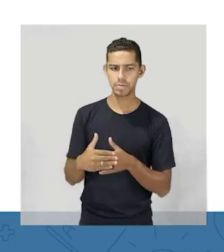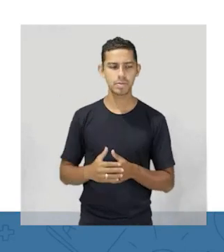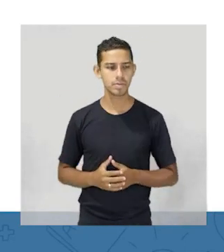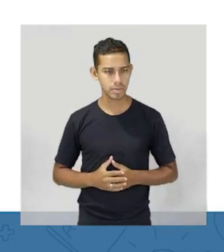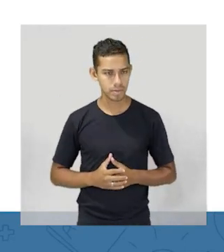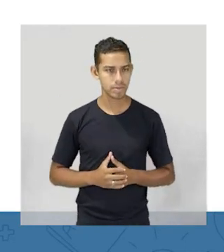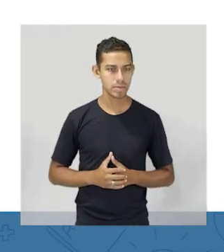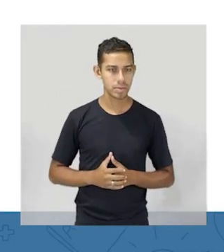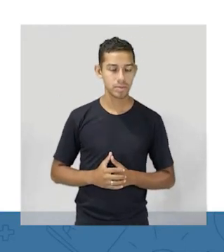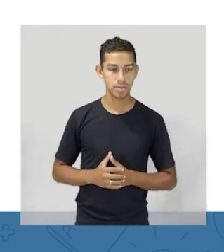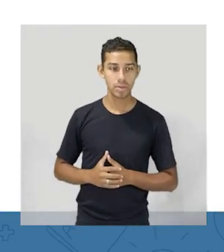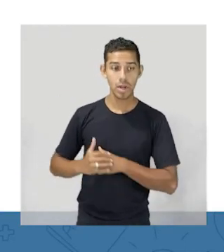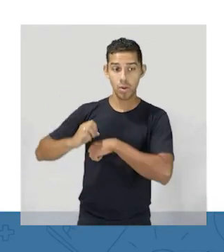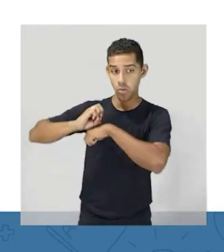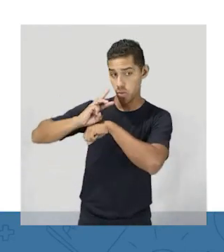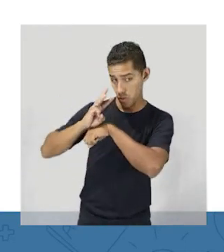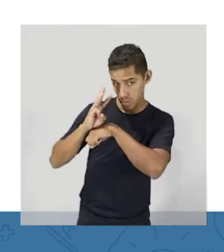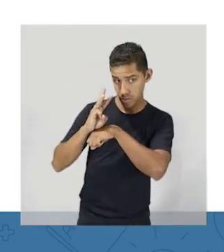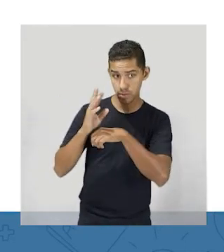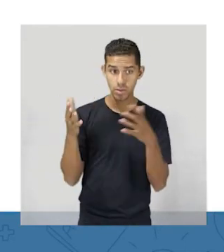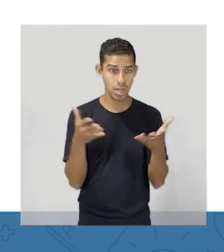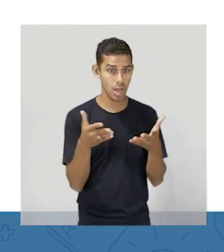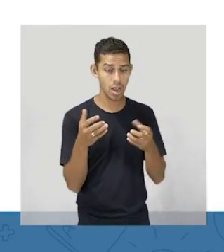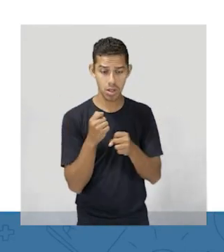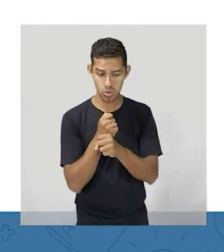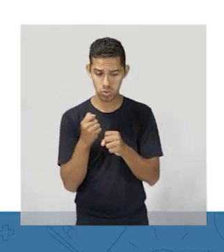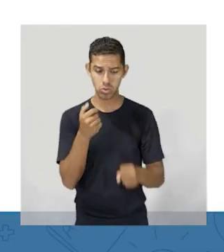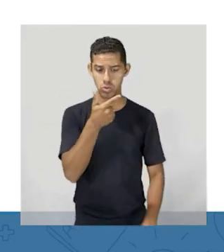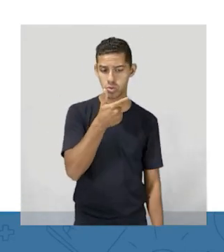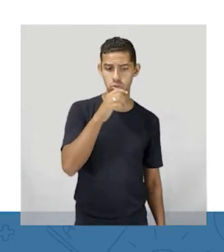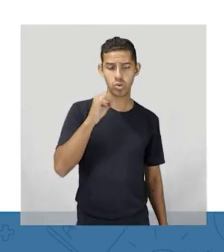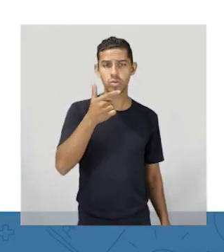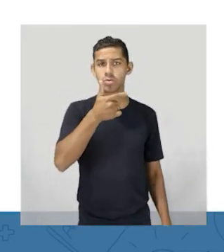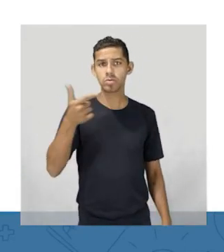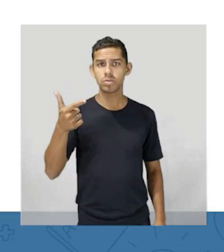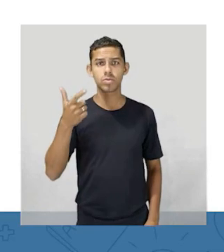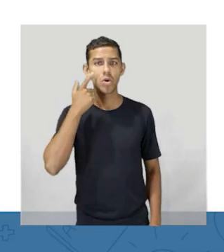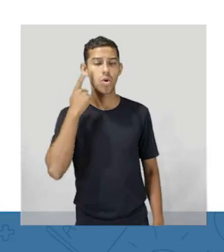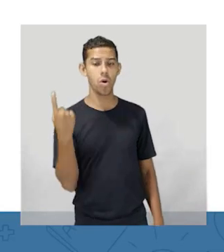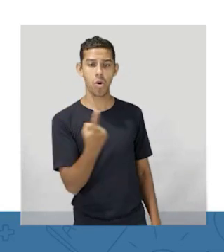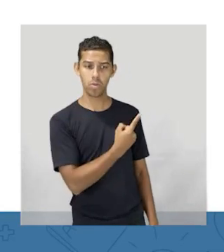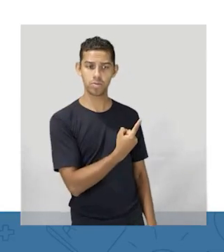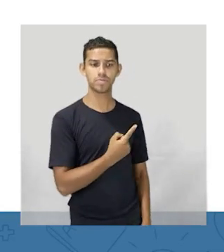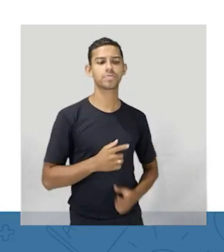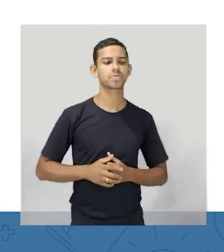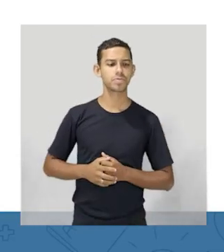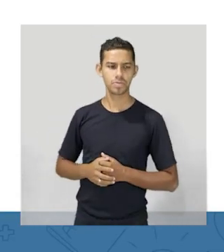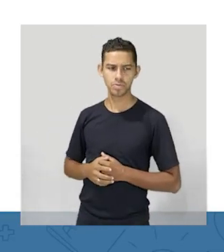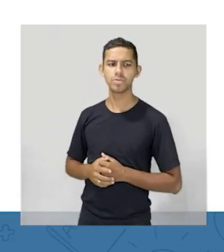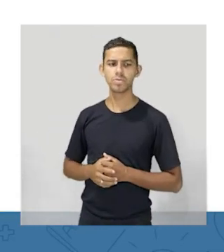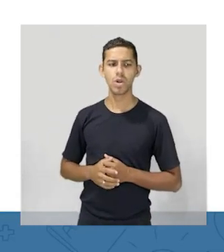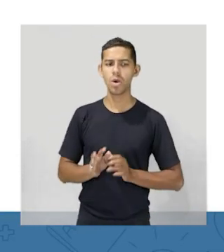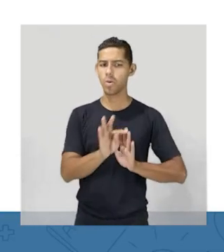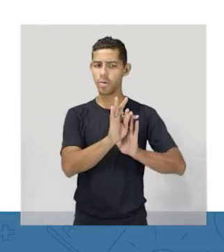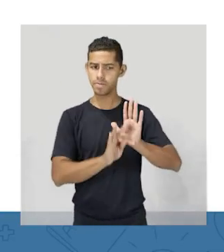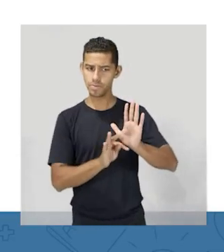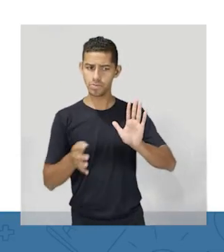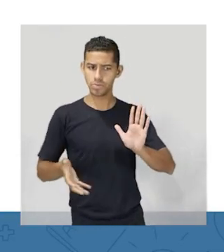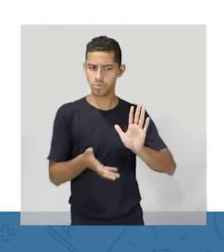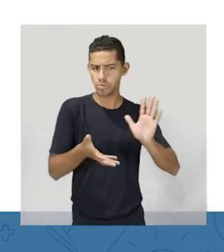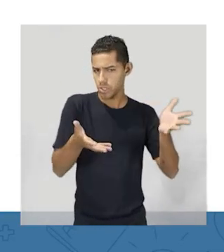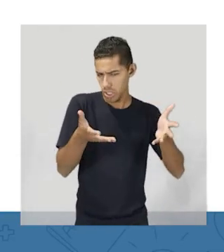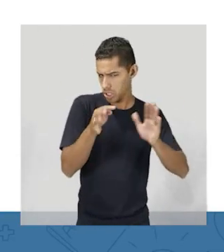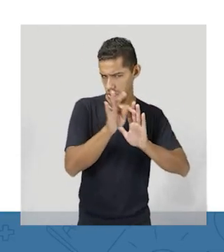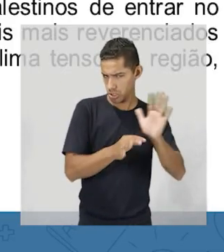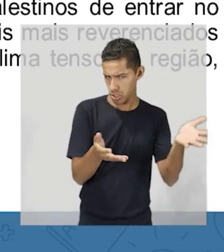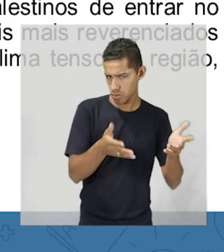Enem, desculpa, a questão da UEMA do PAS, agora recente, caiu nessa última prova que foi aplicada, 2022. Texto motivador. Não vou ler esse texto